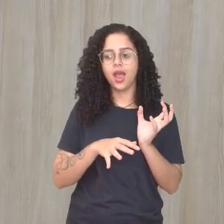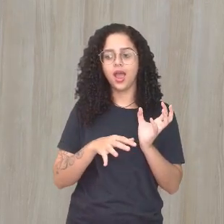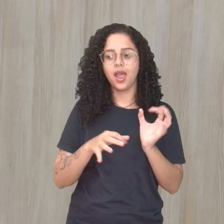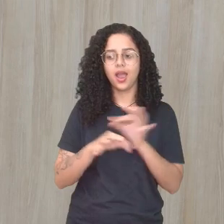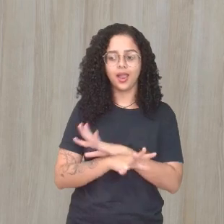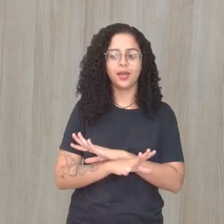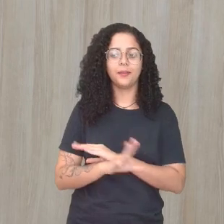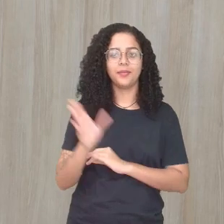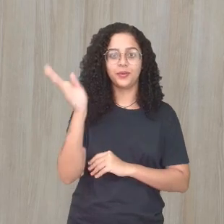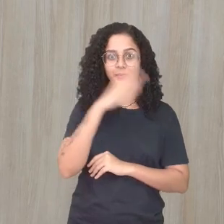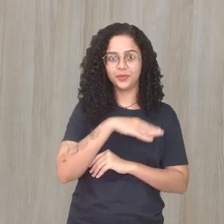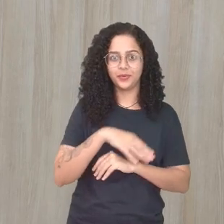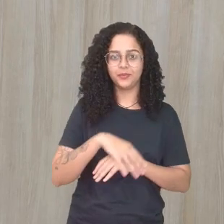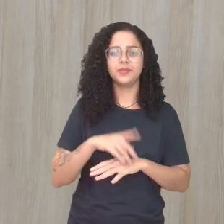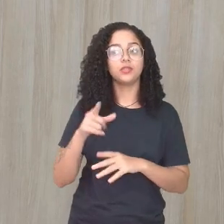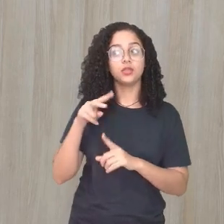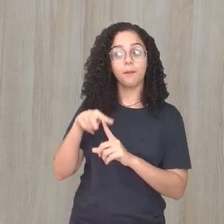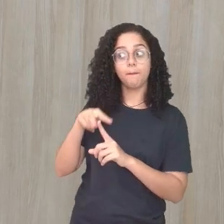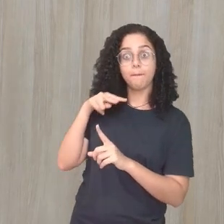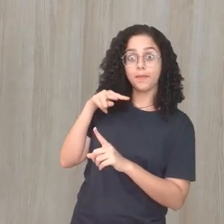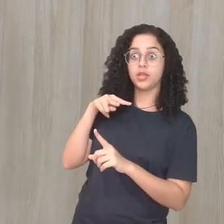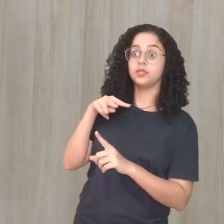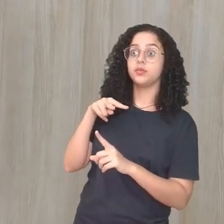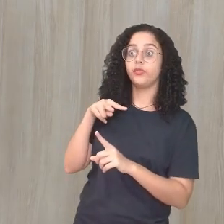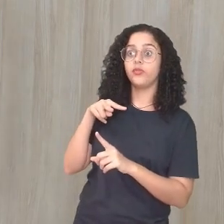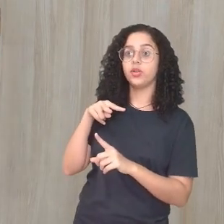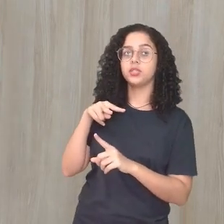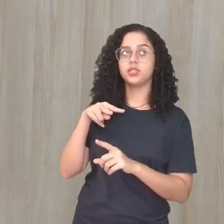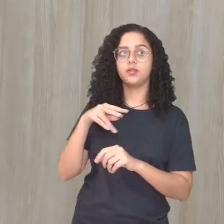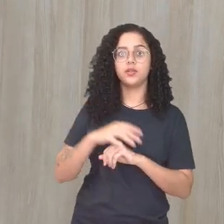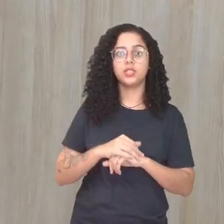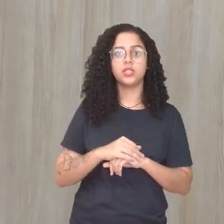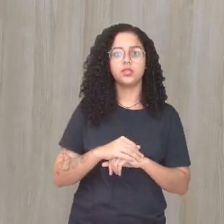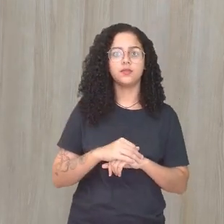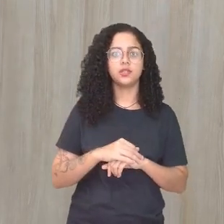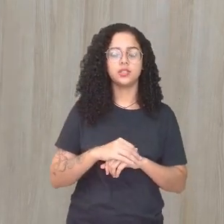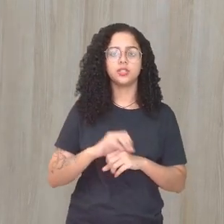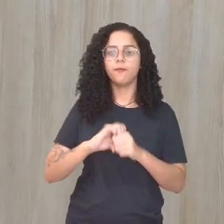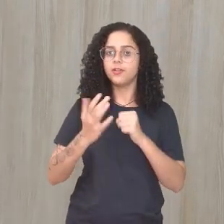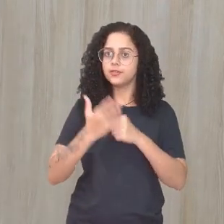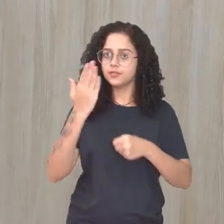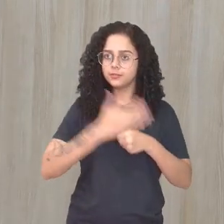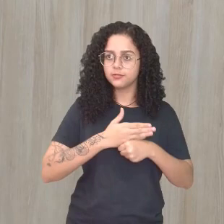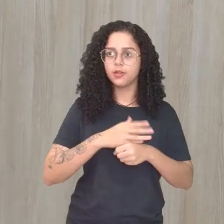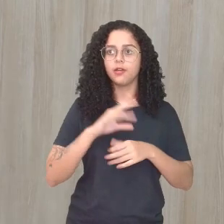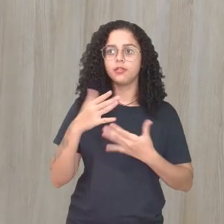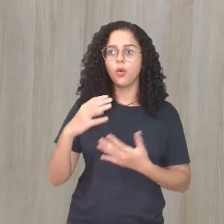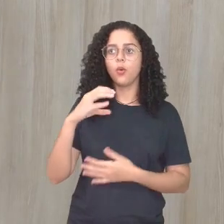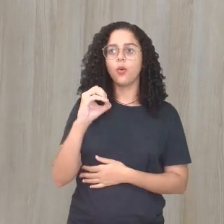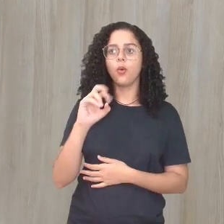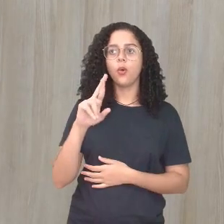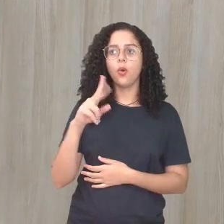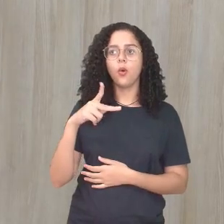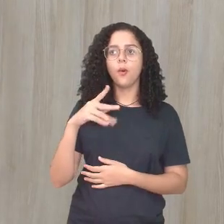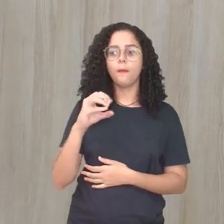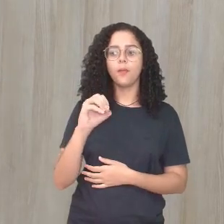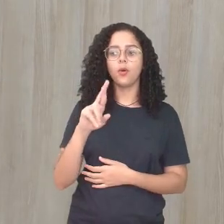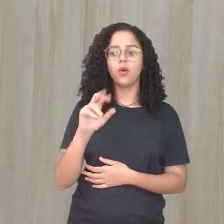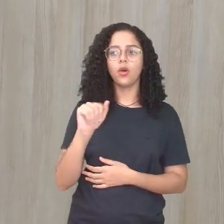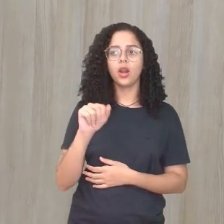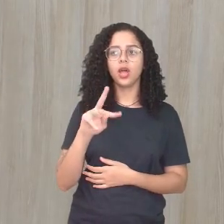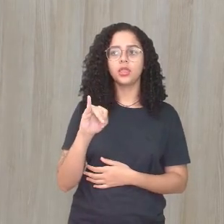ótica dos fascistas, ok? Então, o corporativismo, que é uma característica específica, né,